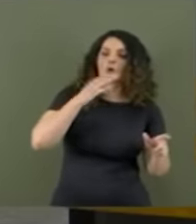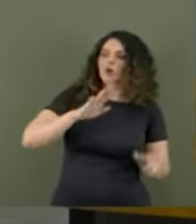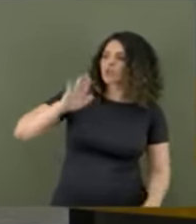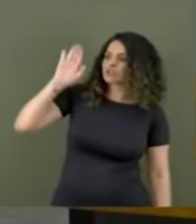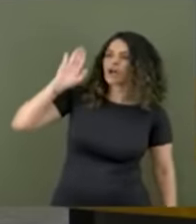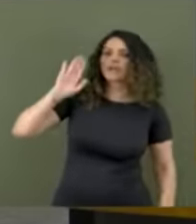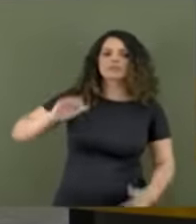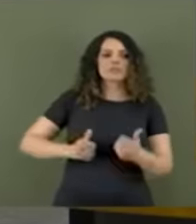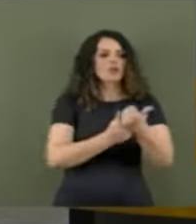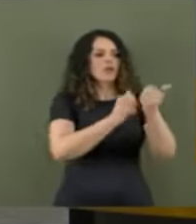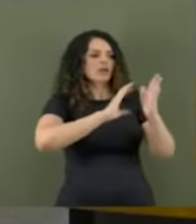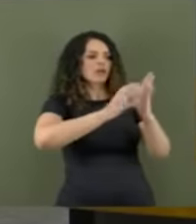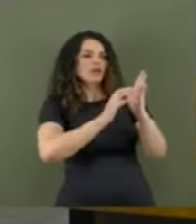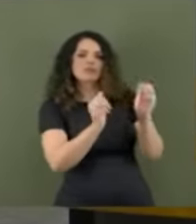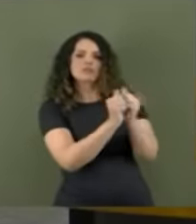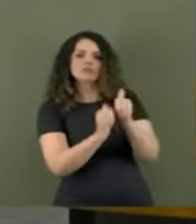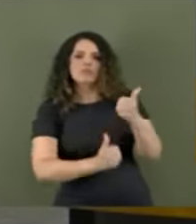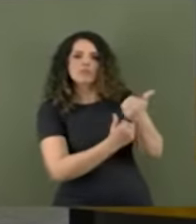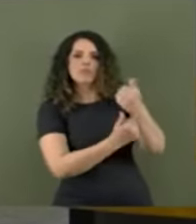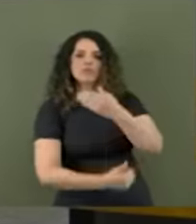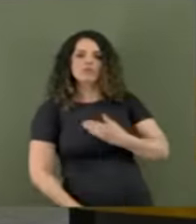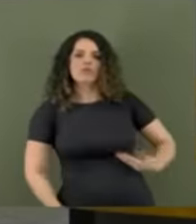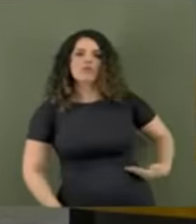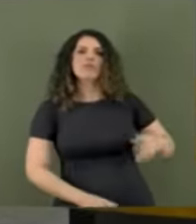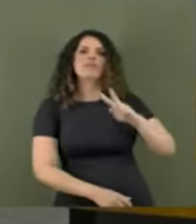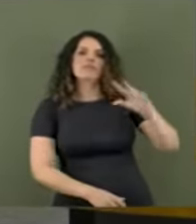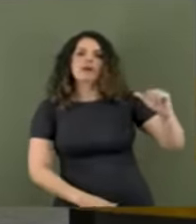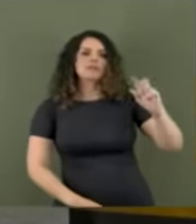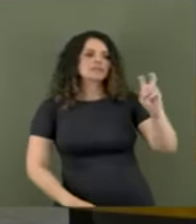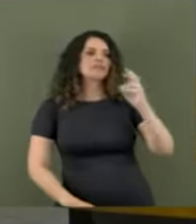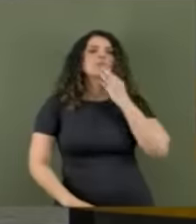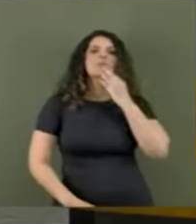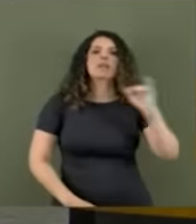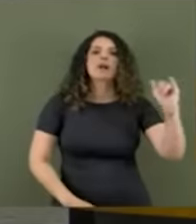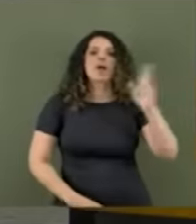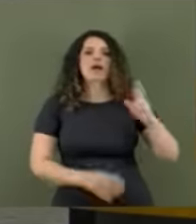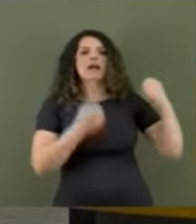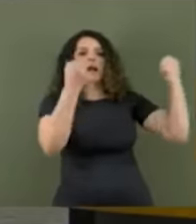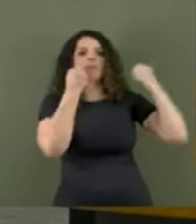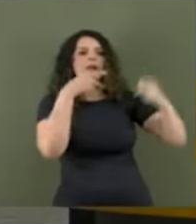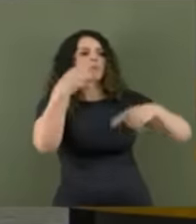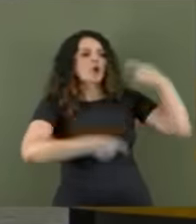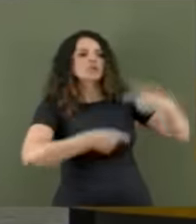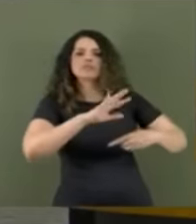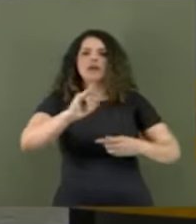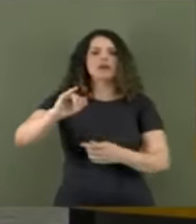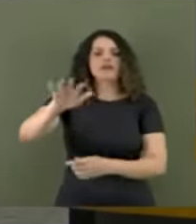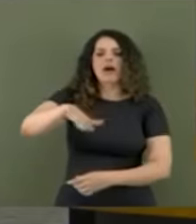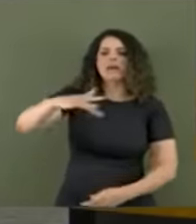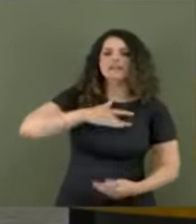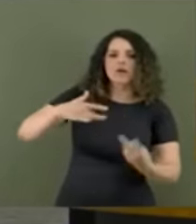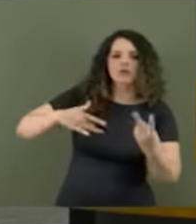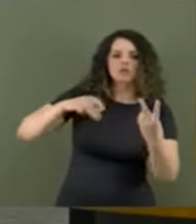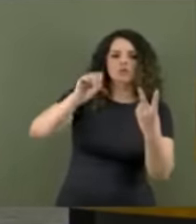agremiações da base do governo vão ter R bilhões de reais para fazer campanha no ano que vem a gente vai cortar da Saúde da educação e da